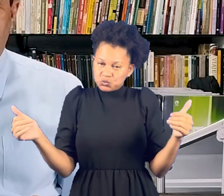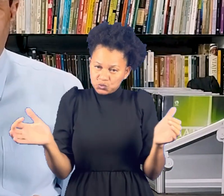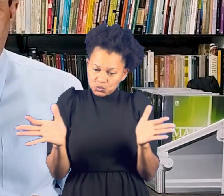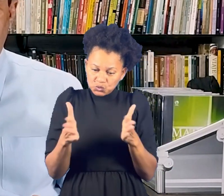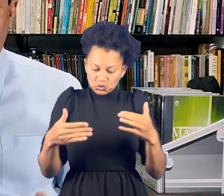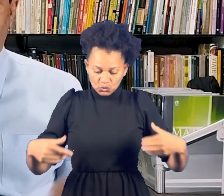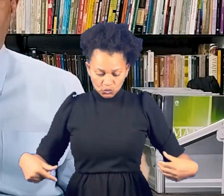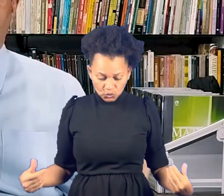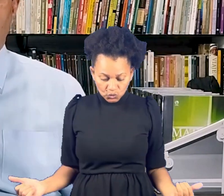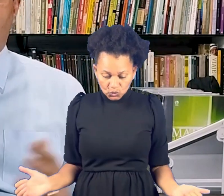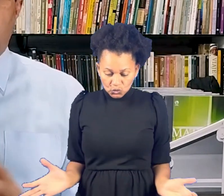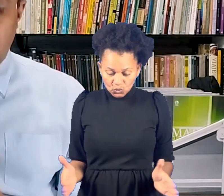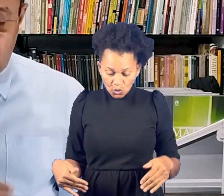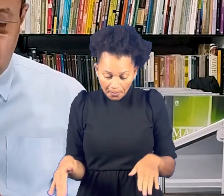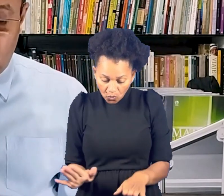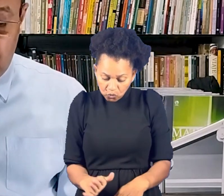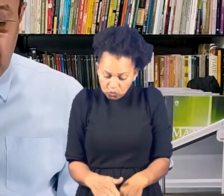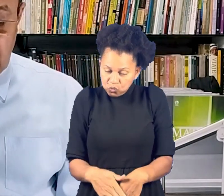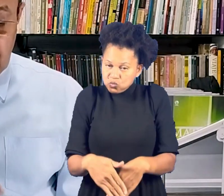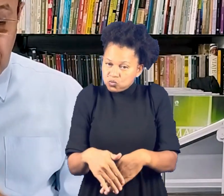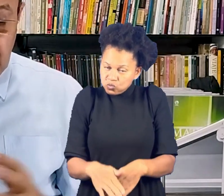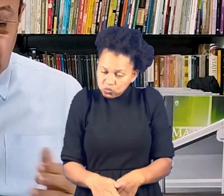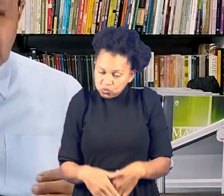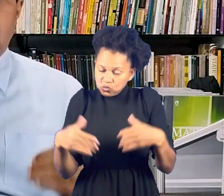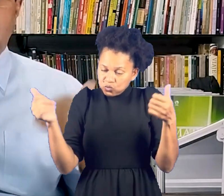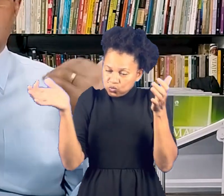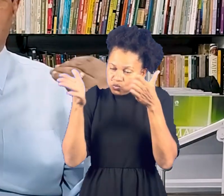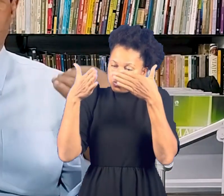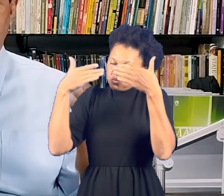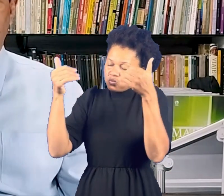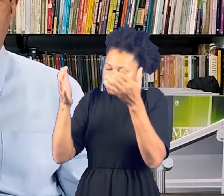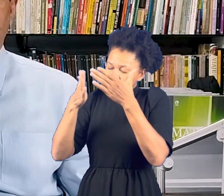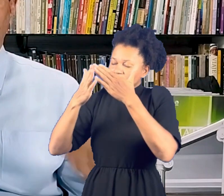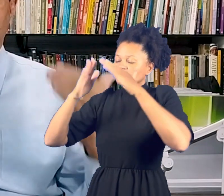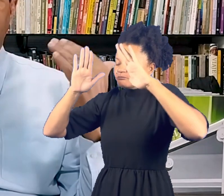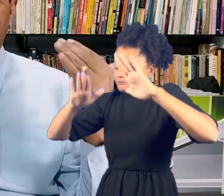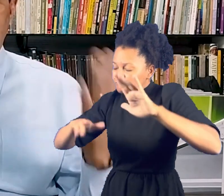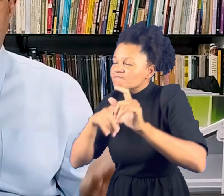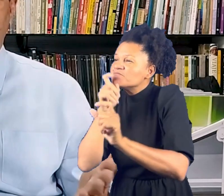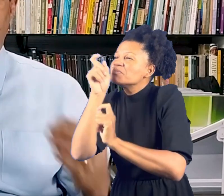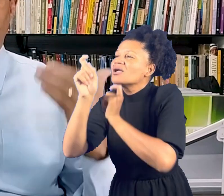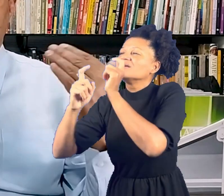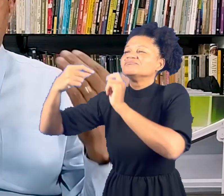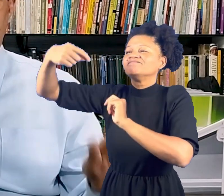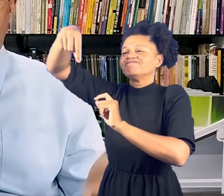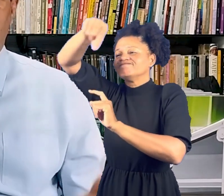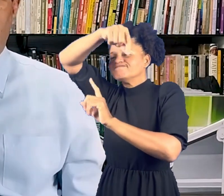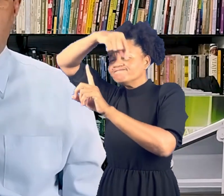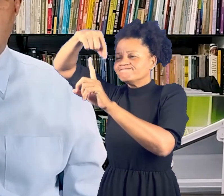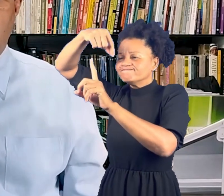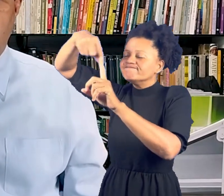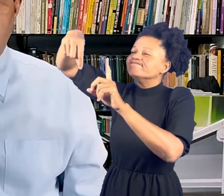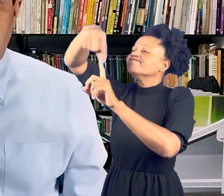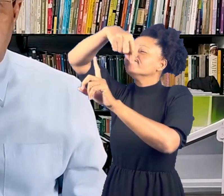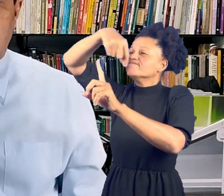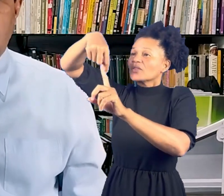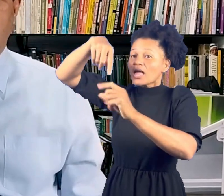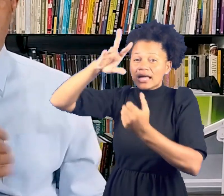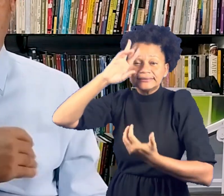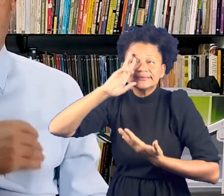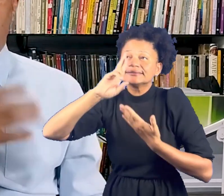rostos, não é? E com 2 cobriam os seus pés. E eles diziam: Santo, Santo, Santo é o Senhor